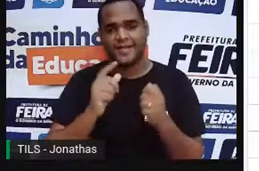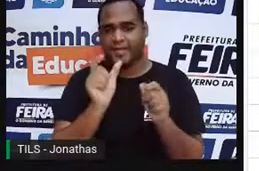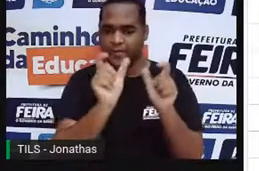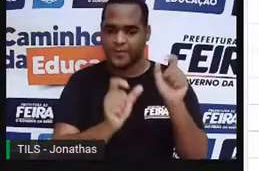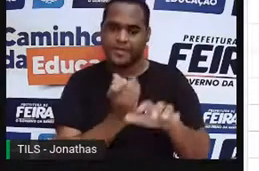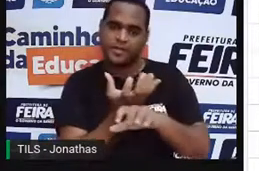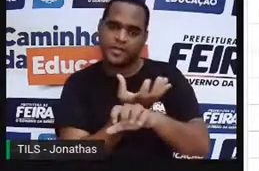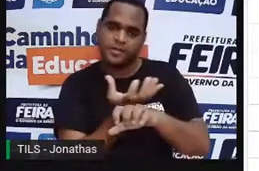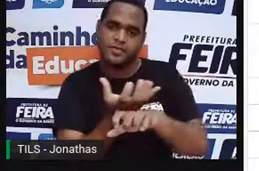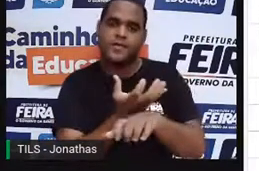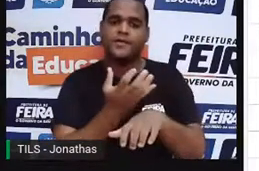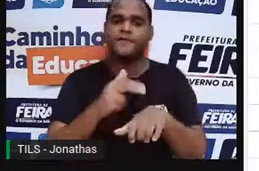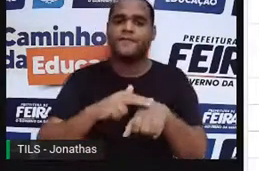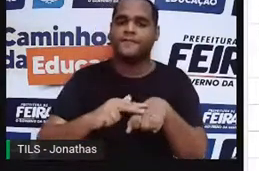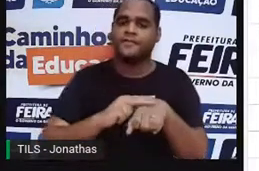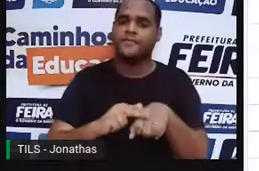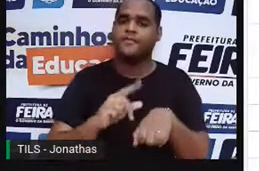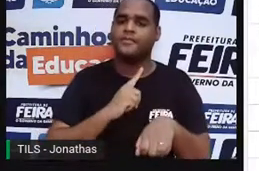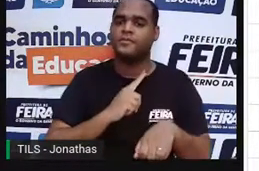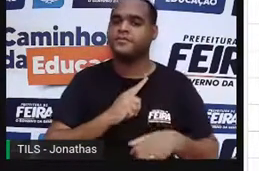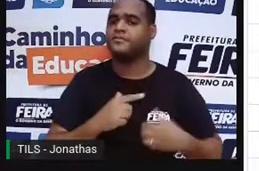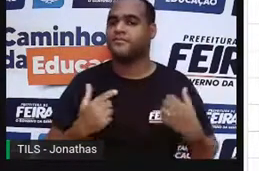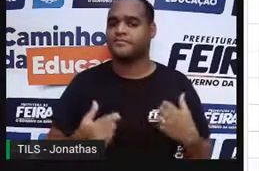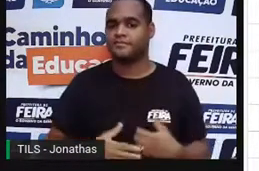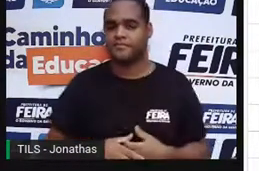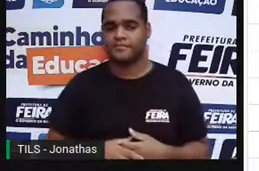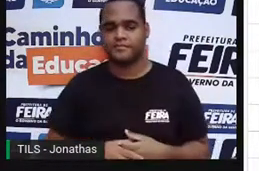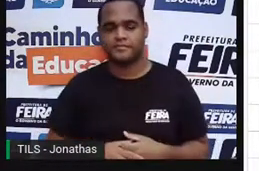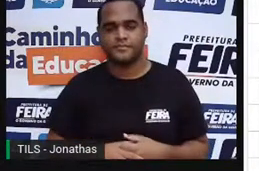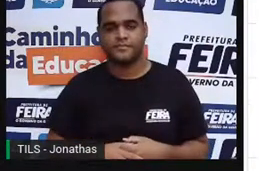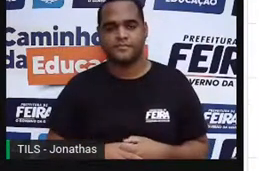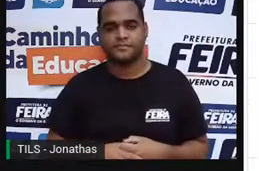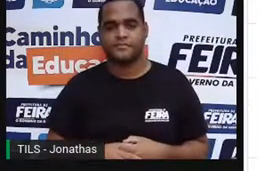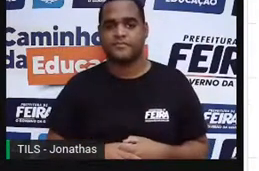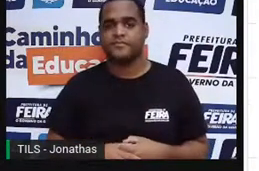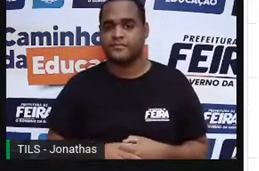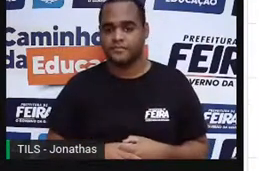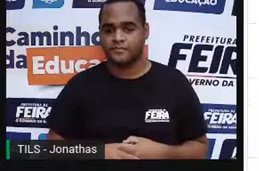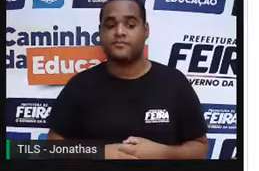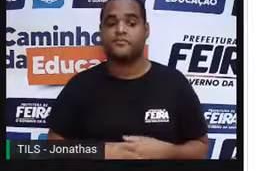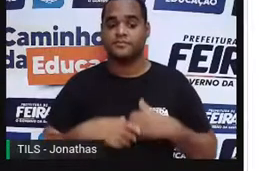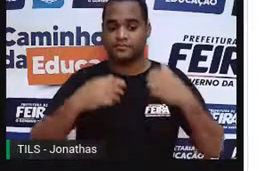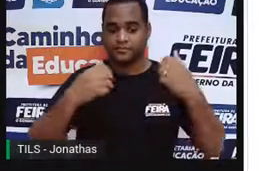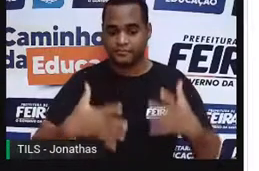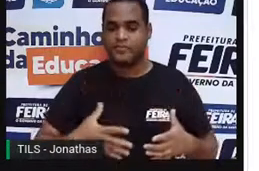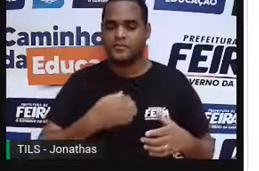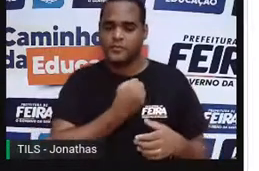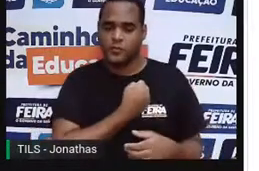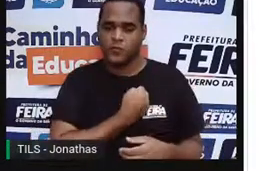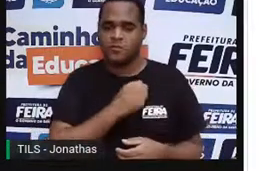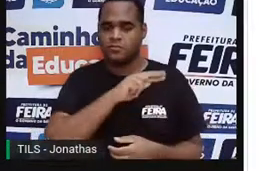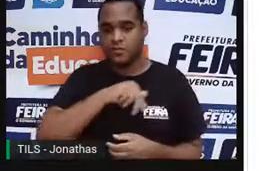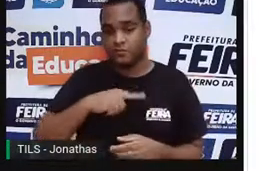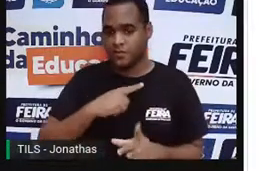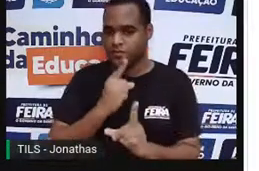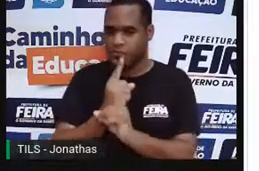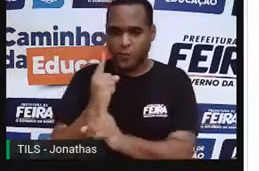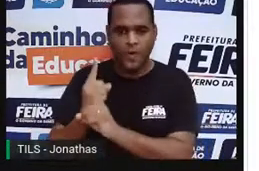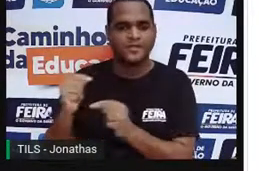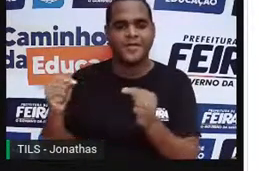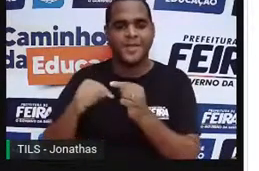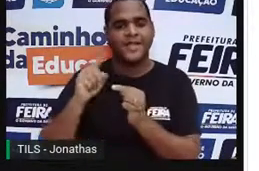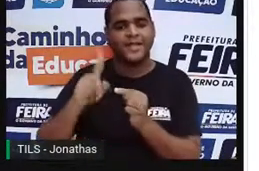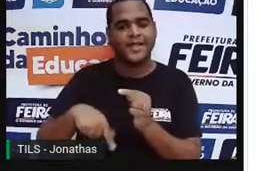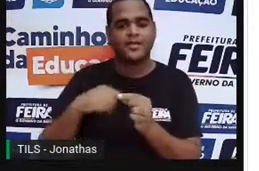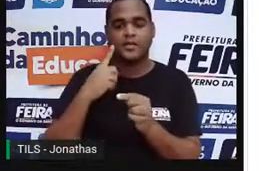a 24 placas de grama esse número que a gente está encontrando é a medida